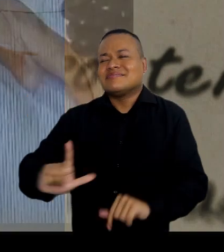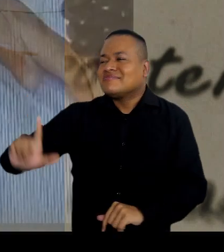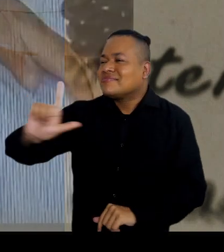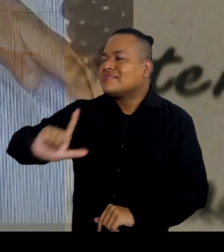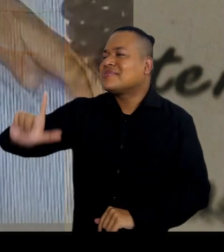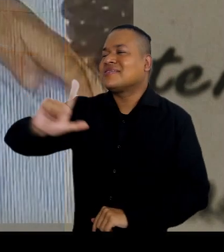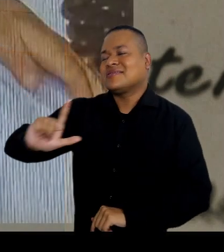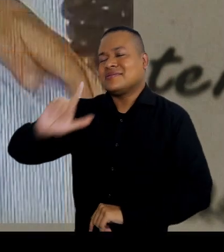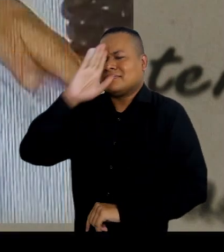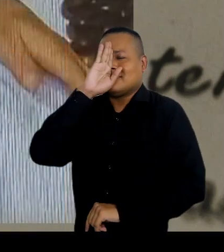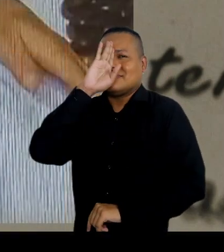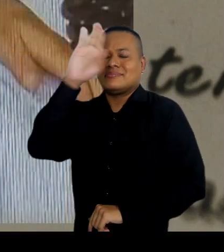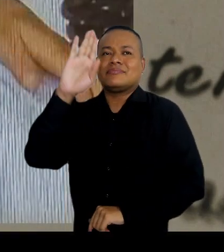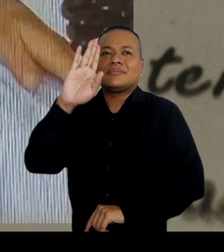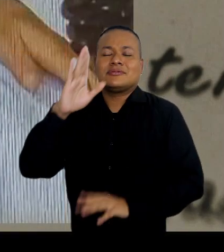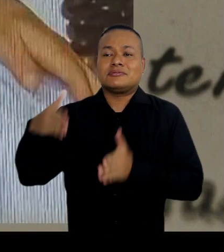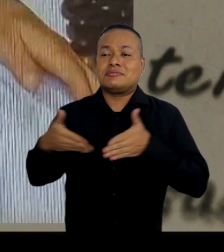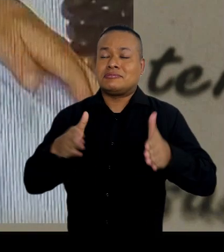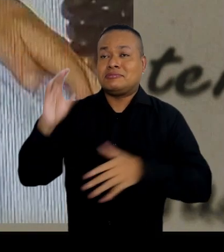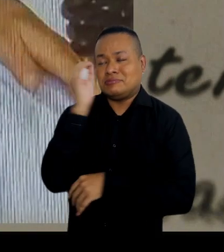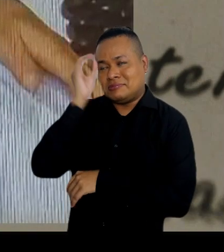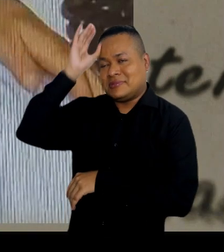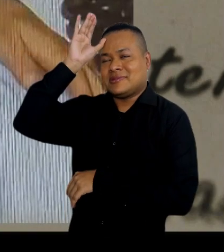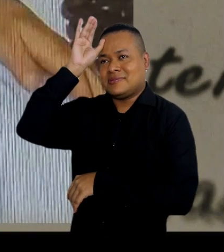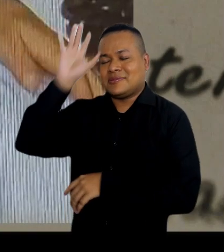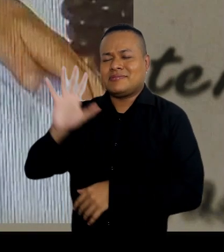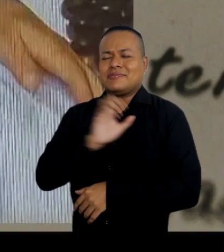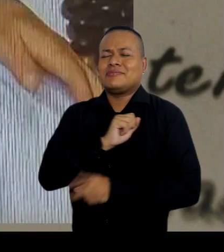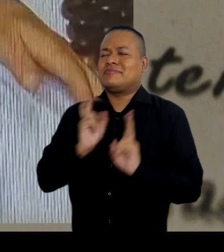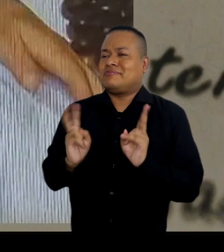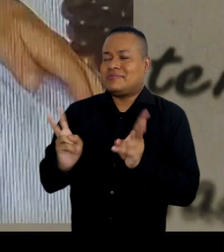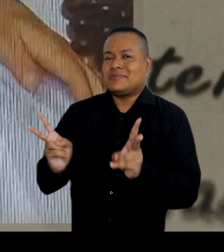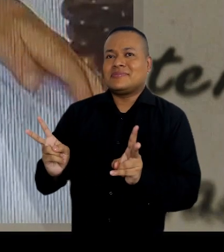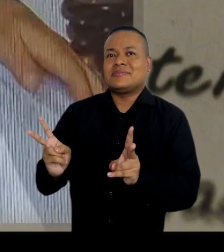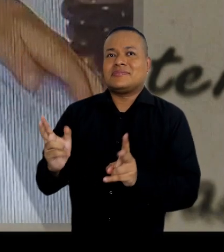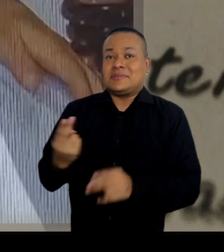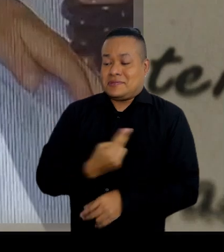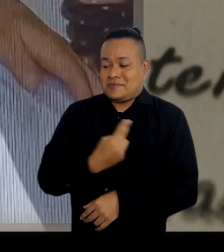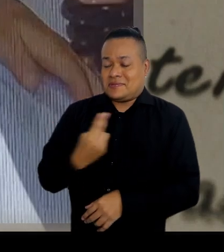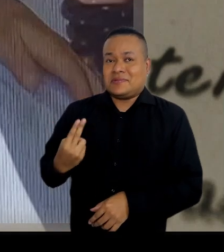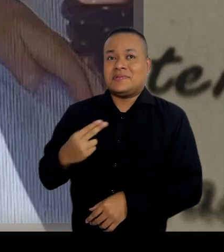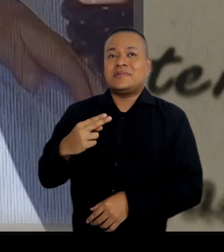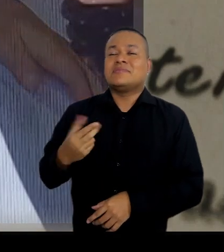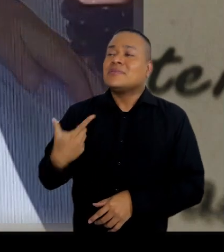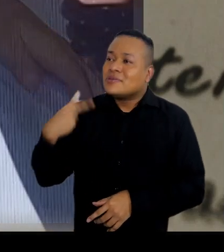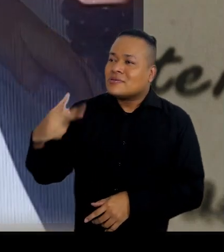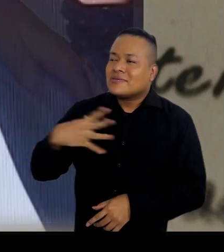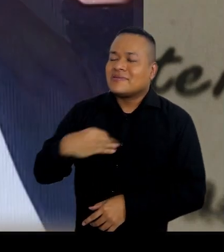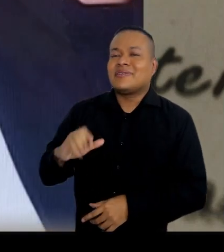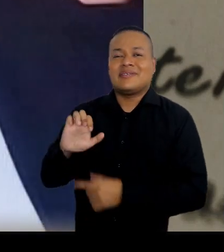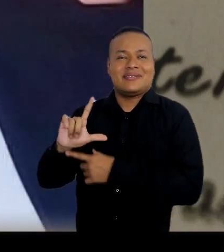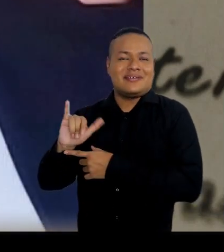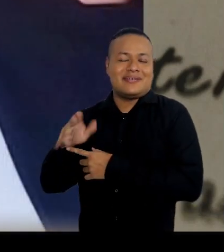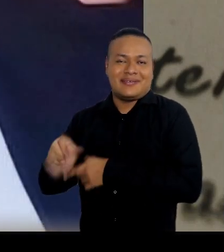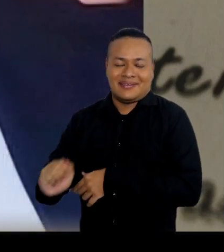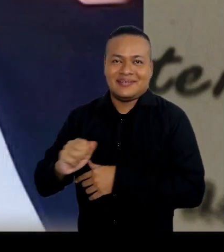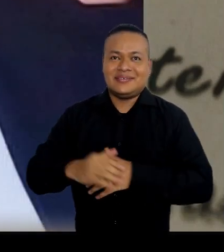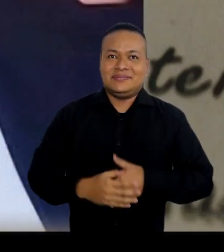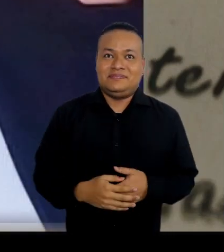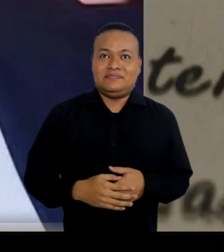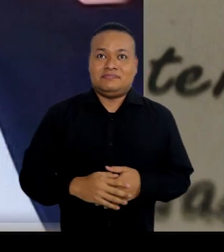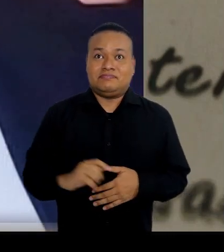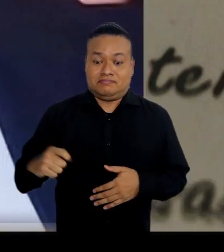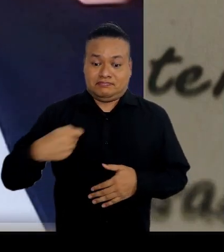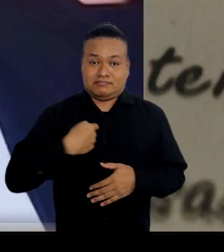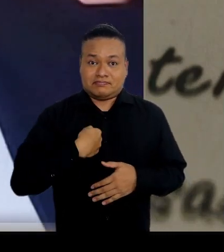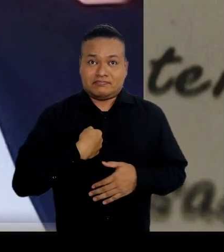lírica, mas principalmente o caminho do saber. O meu amor é eterno, em meu nome, tua filha, Eliana Nicola.